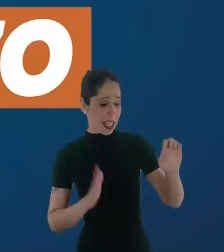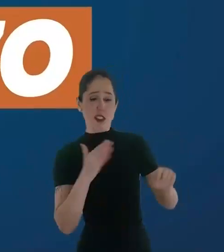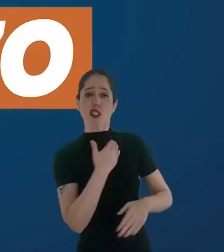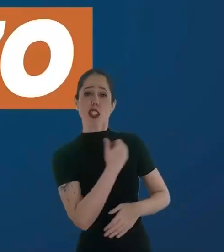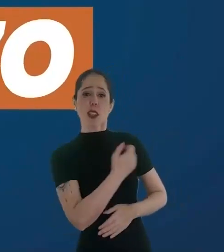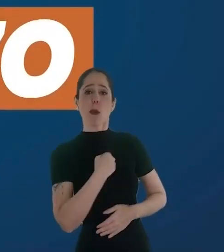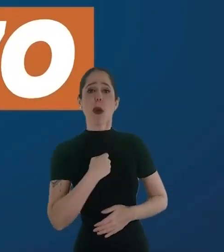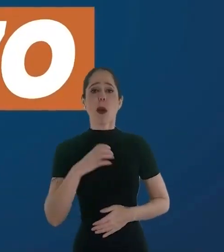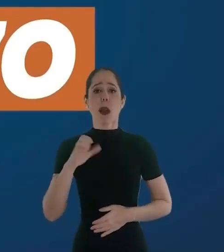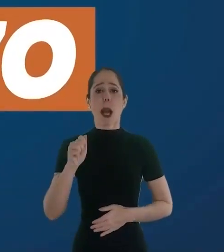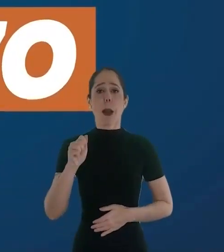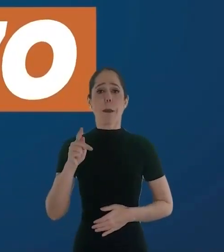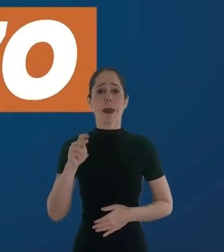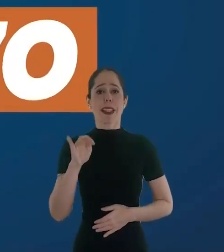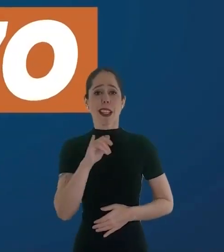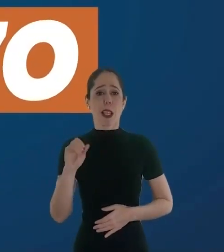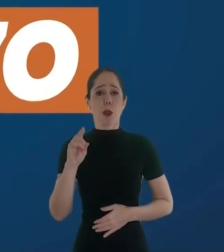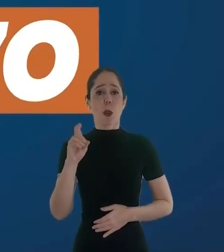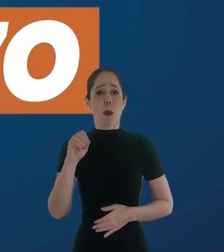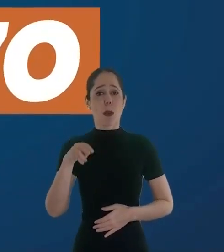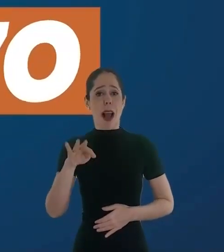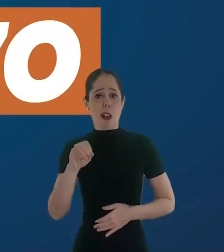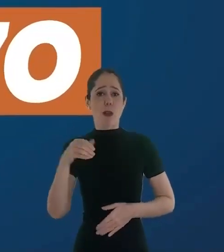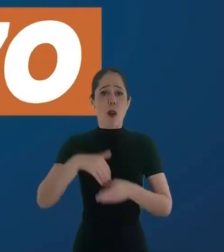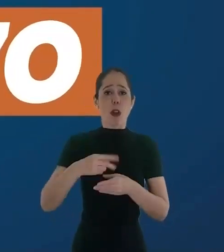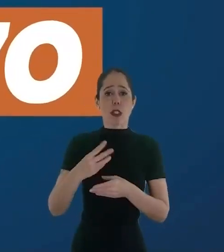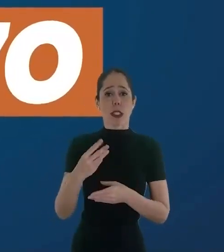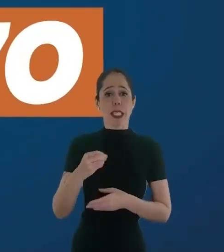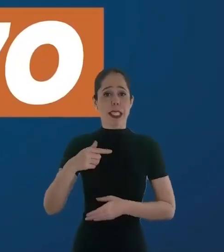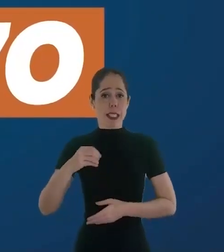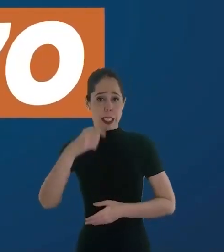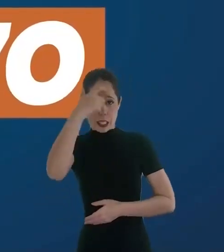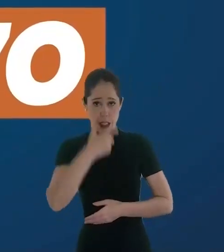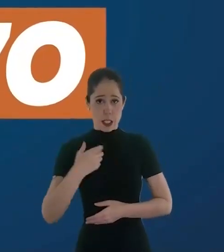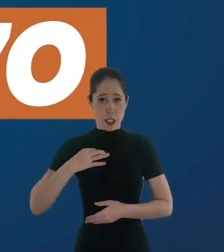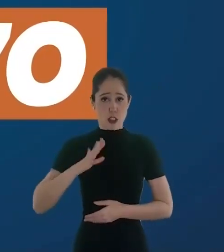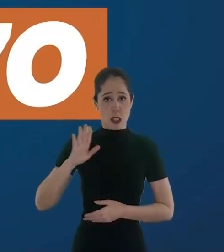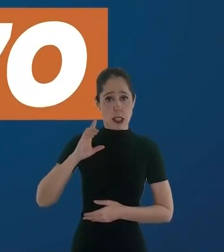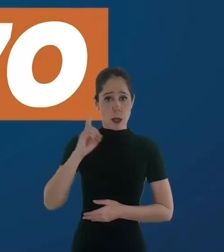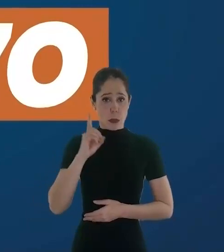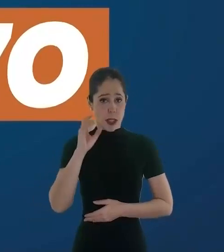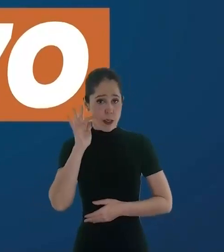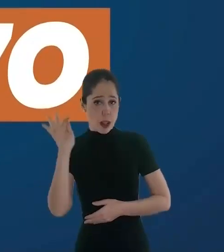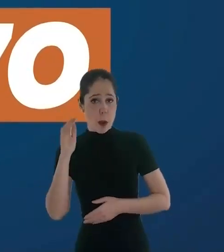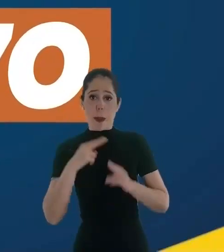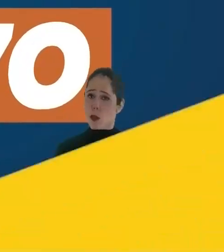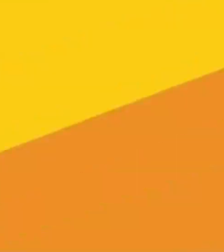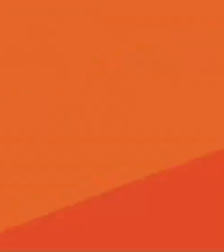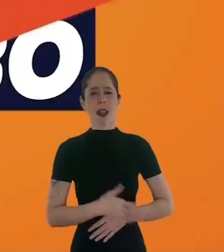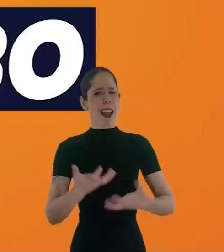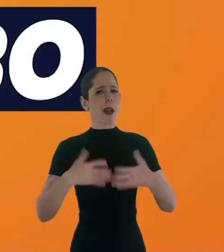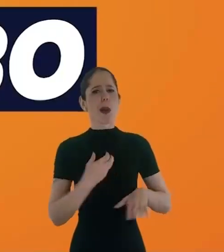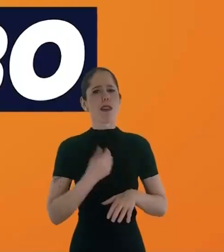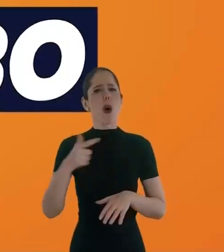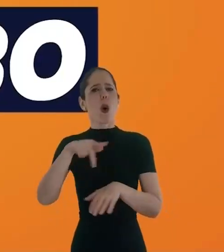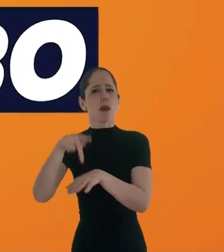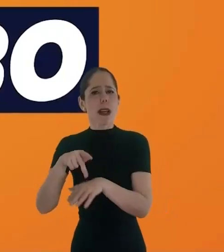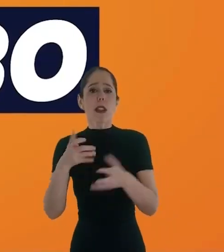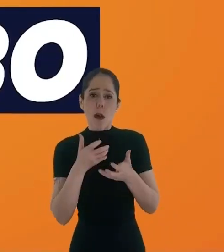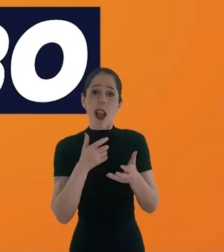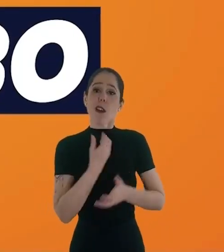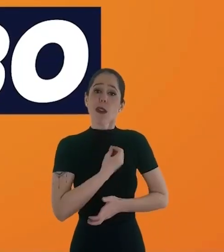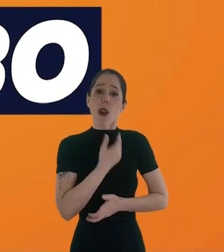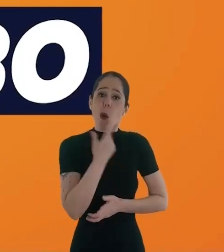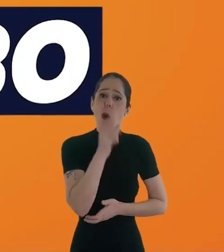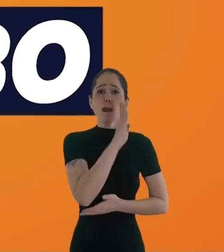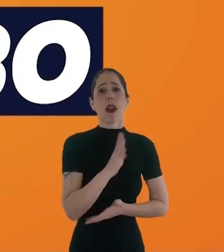A esquerda já me chamou de capitã do mato. Vote 3070 Samila Monteiro para candidata a deputada federal para que isso nunca mais ocorra. Eu não quero viver em